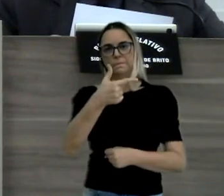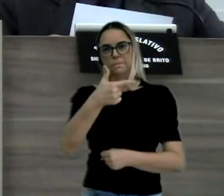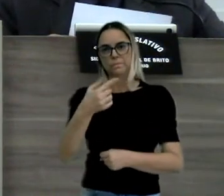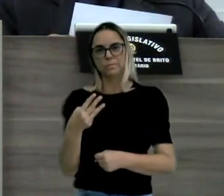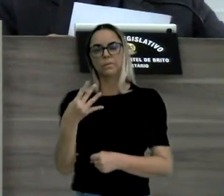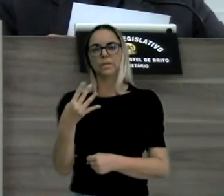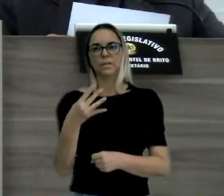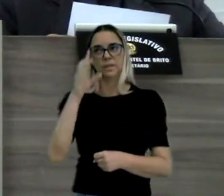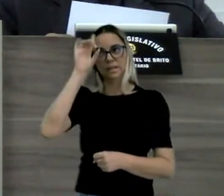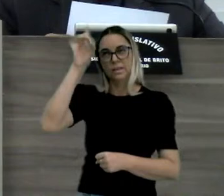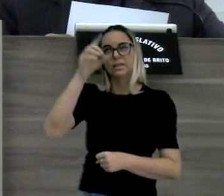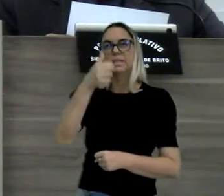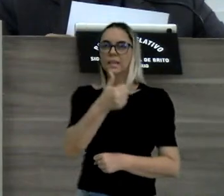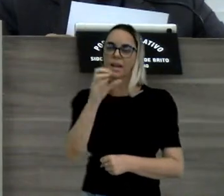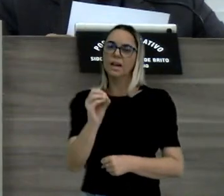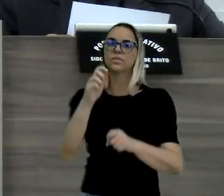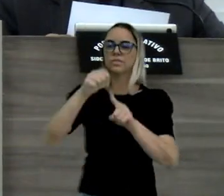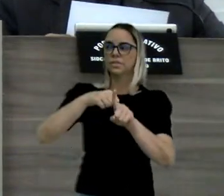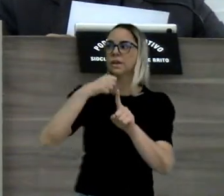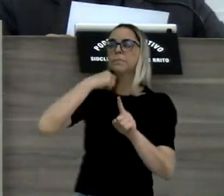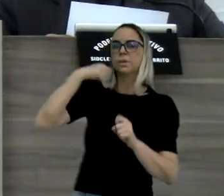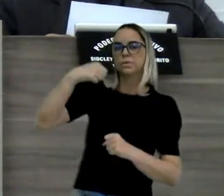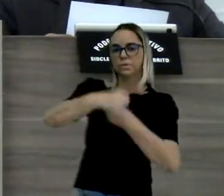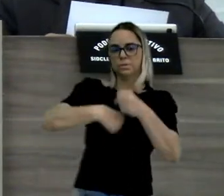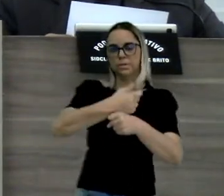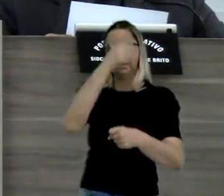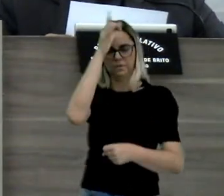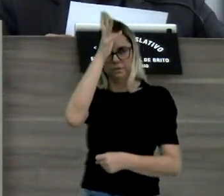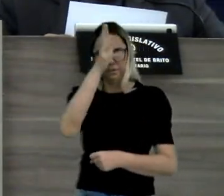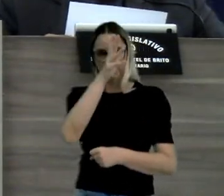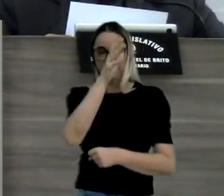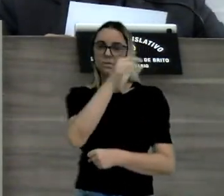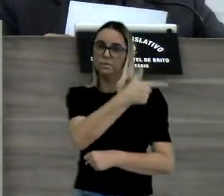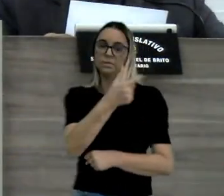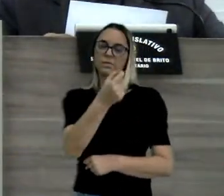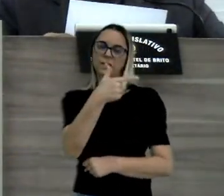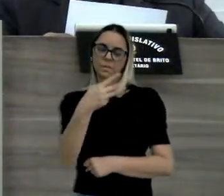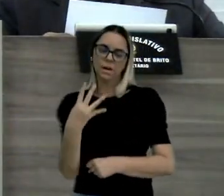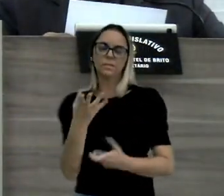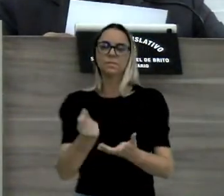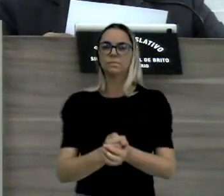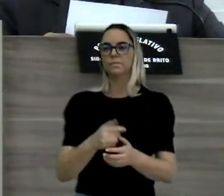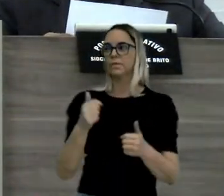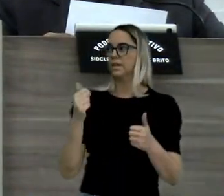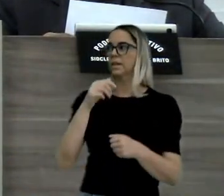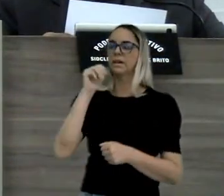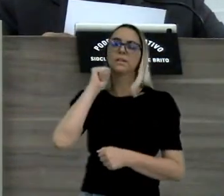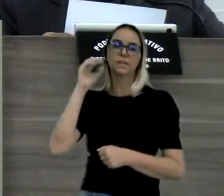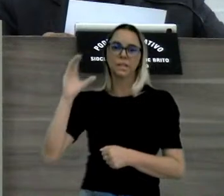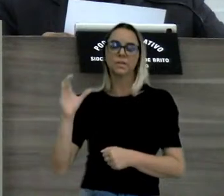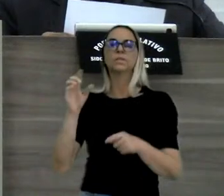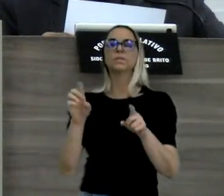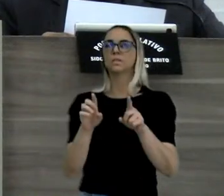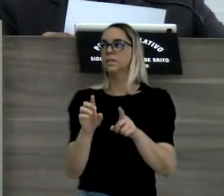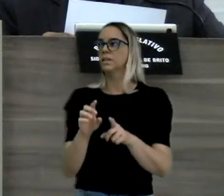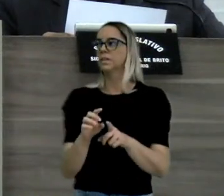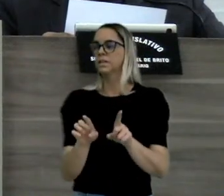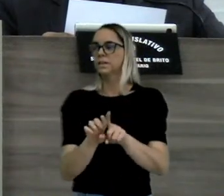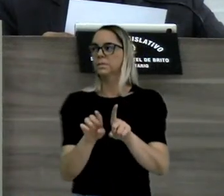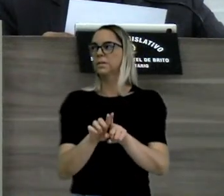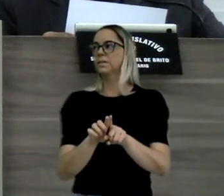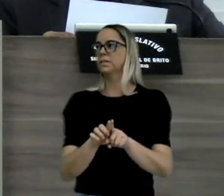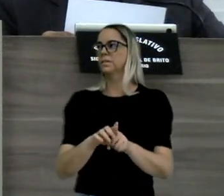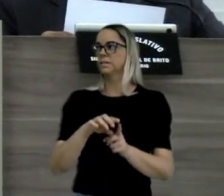de Abril de 2024 Presidente avanildo Sebastião Cavalcante vice-presidente cicer Alves de Pontes primeiro secretário